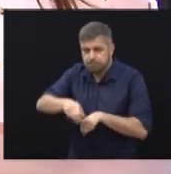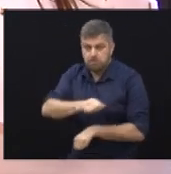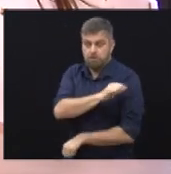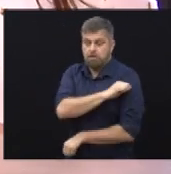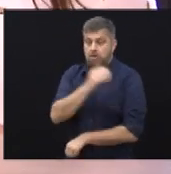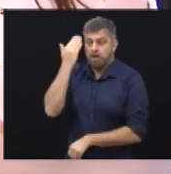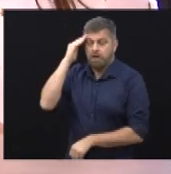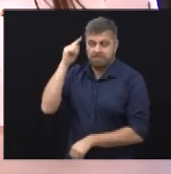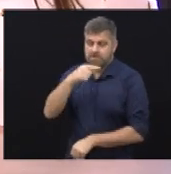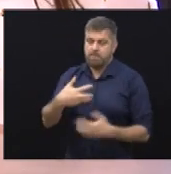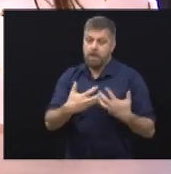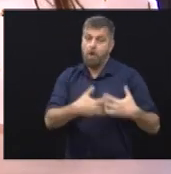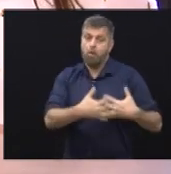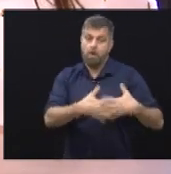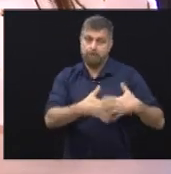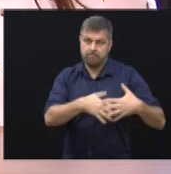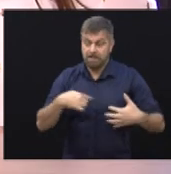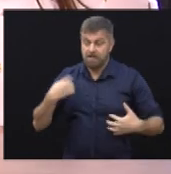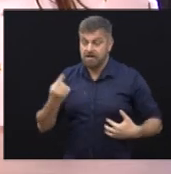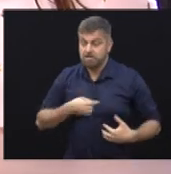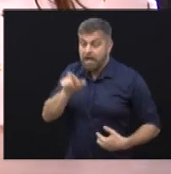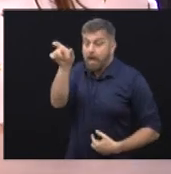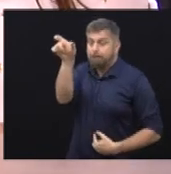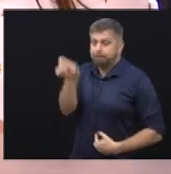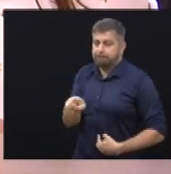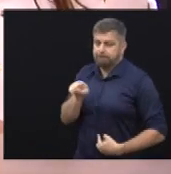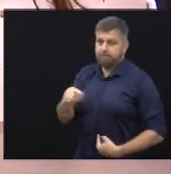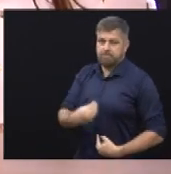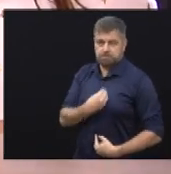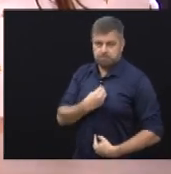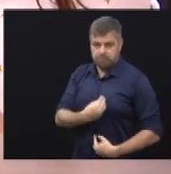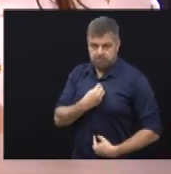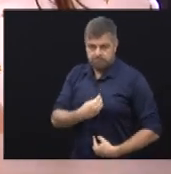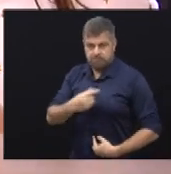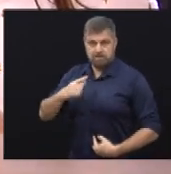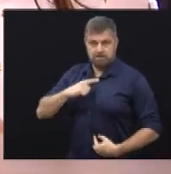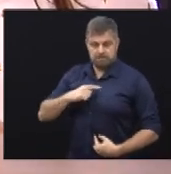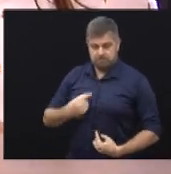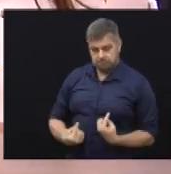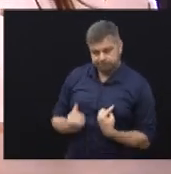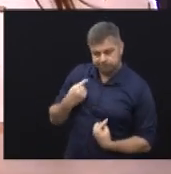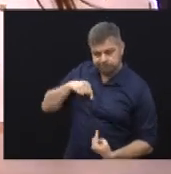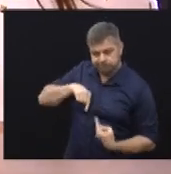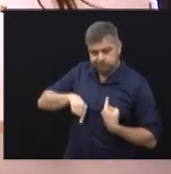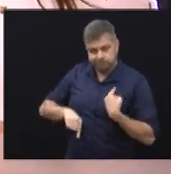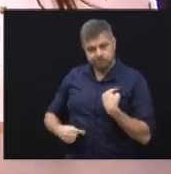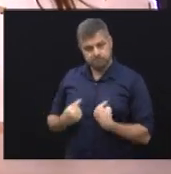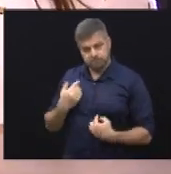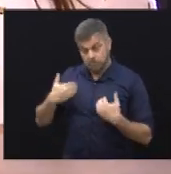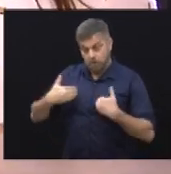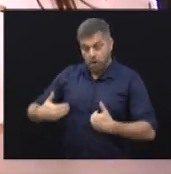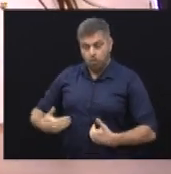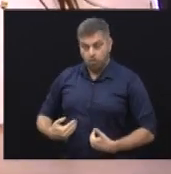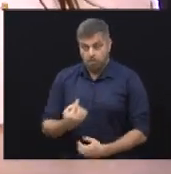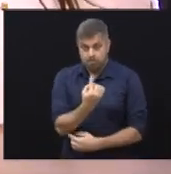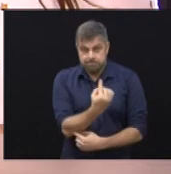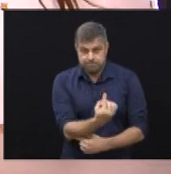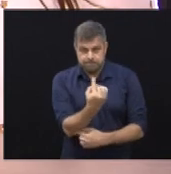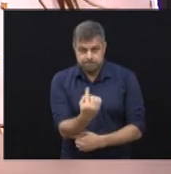para o aluno, que não é um simples aparelho, né? Nós estamos lidando com seres humanos, com uma fisiologia